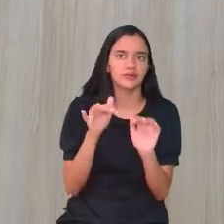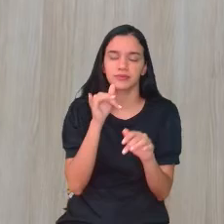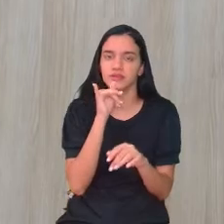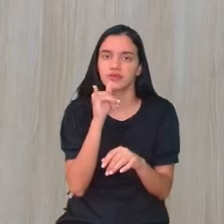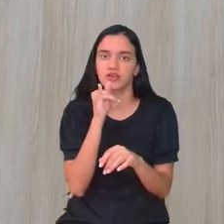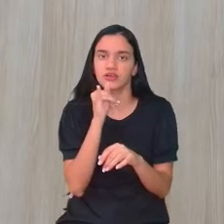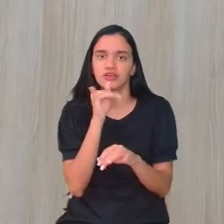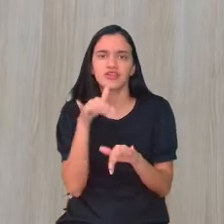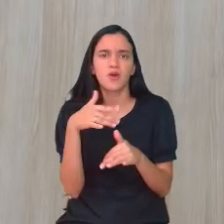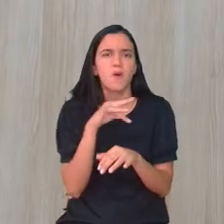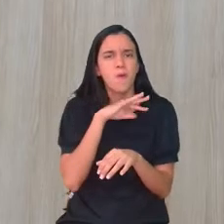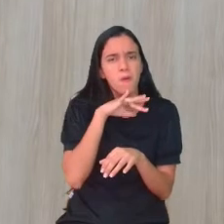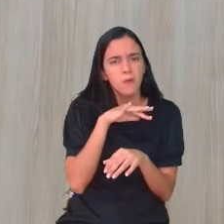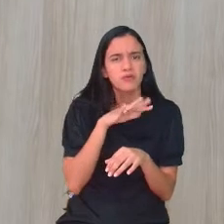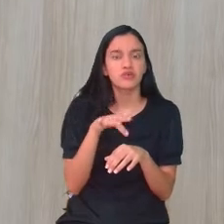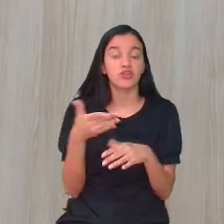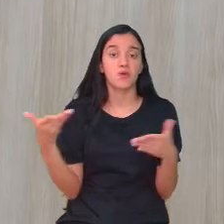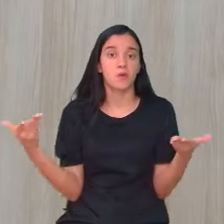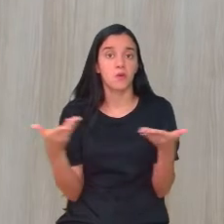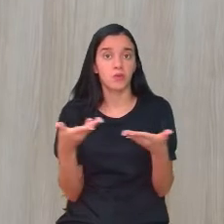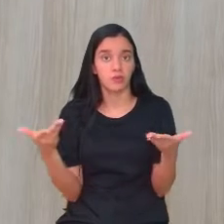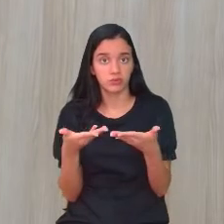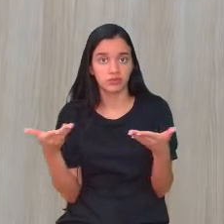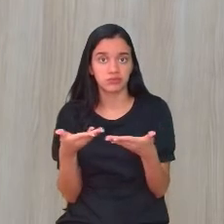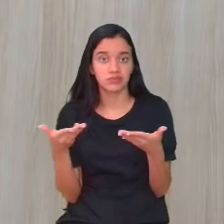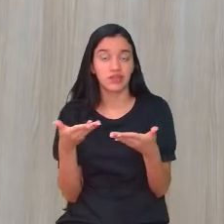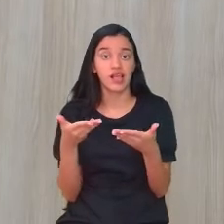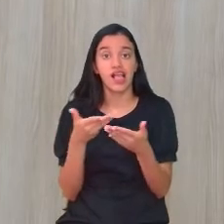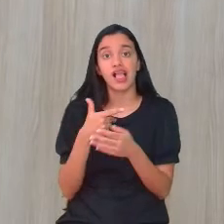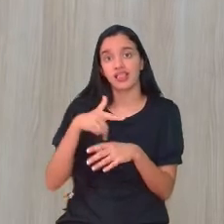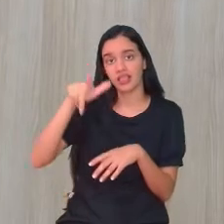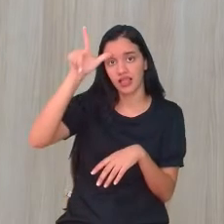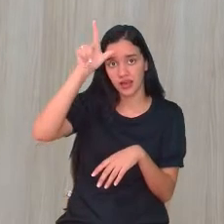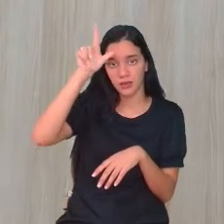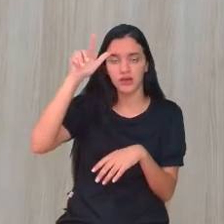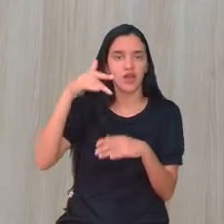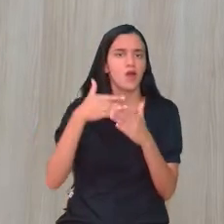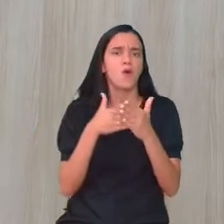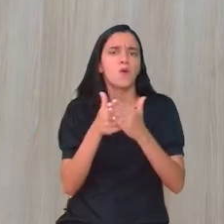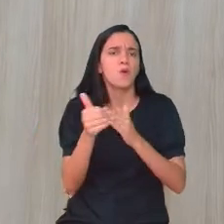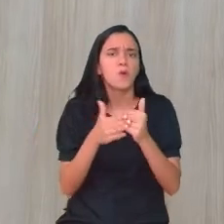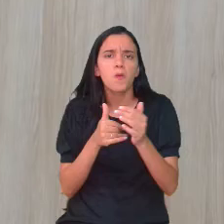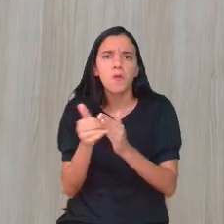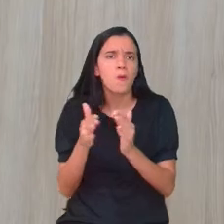tão perturbadora que hoje na Alemanha